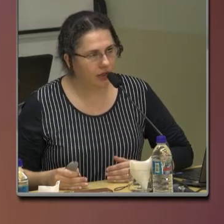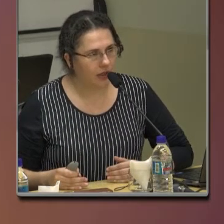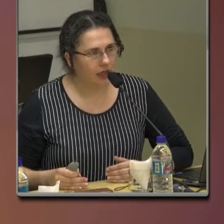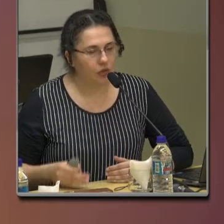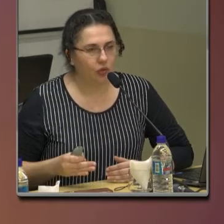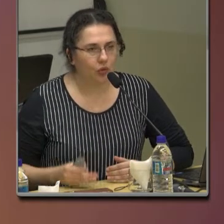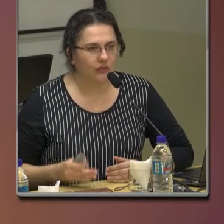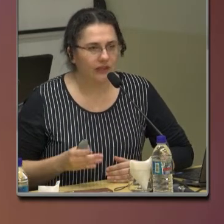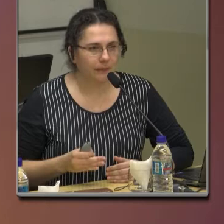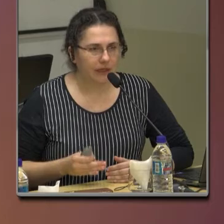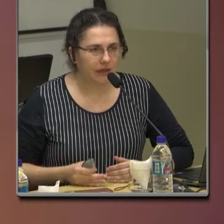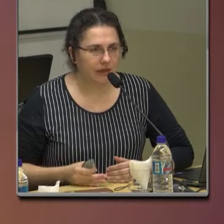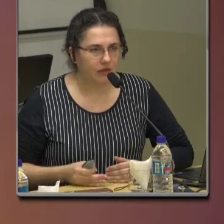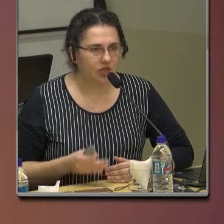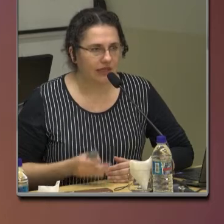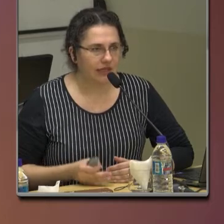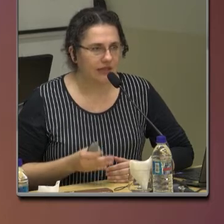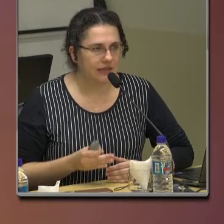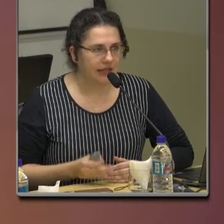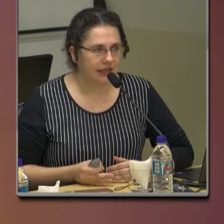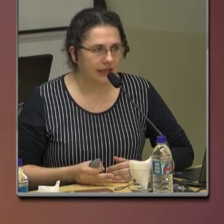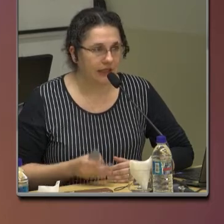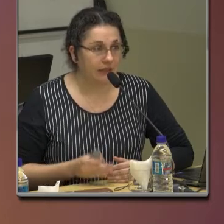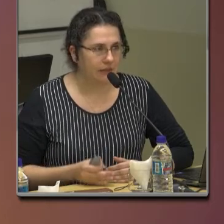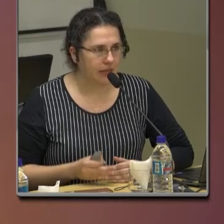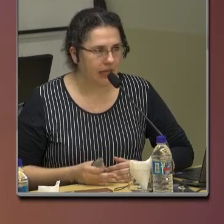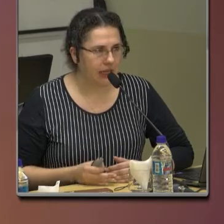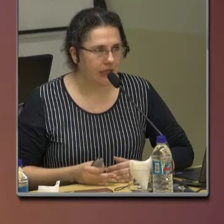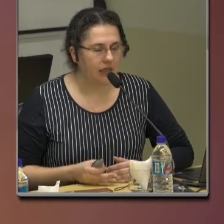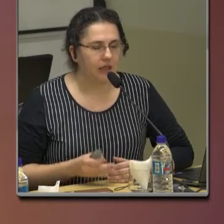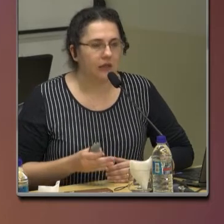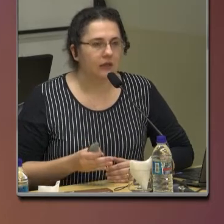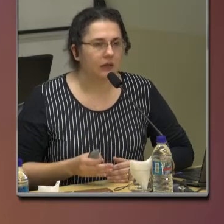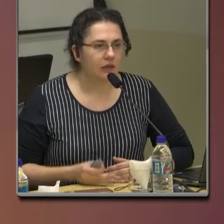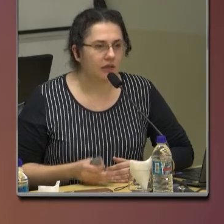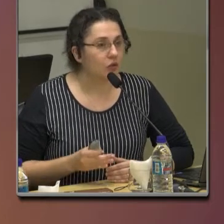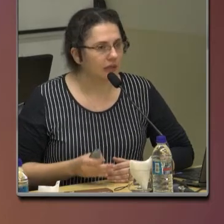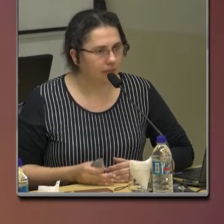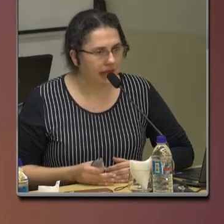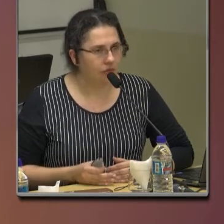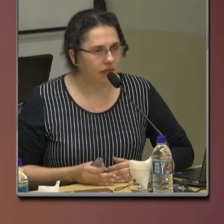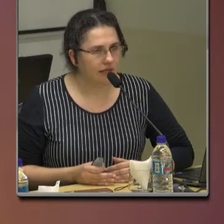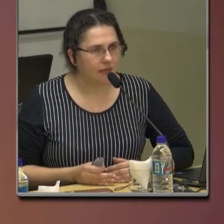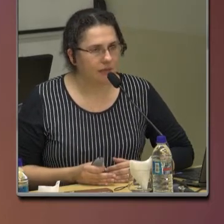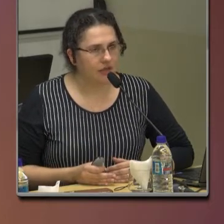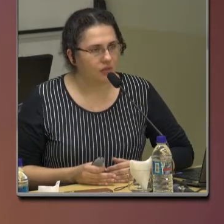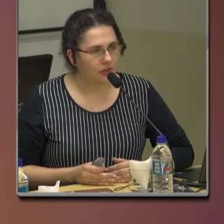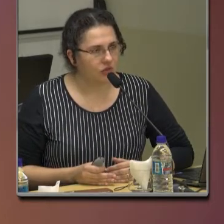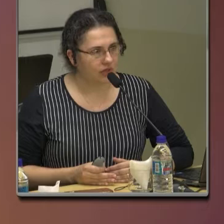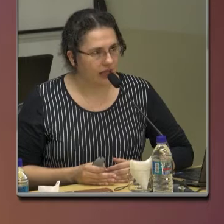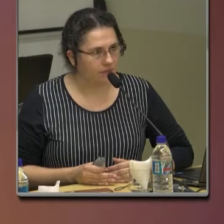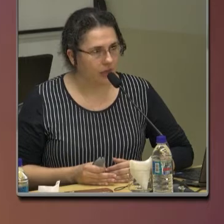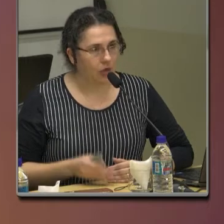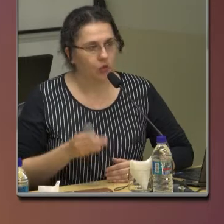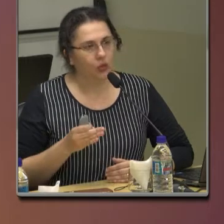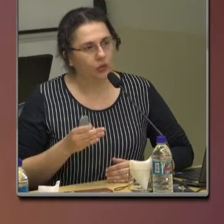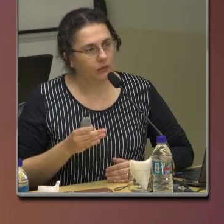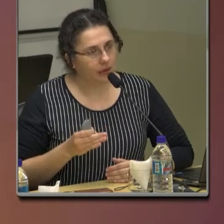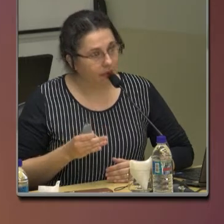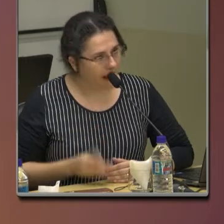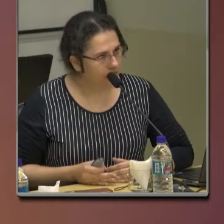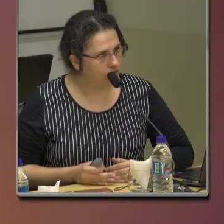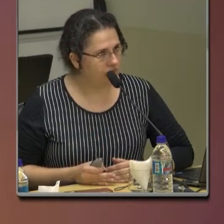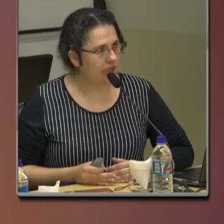qualidade. Tudo vai depender de análise técnica também, dos impactos que esses empreendimentos têm,